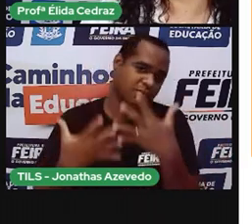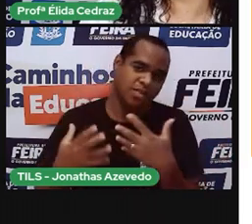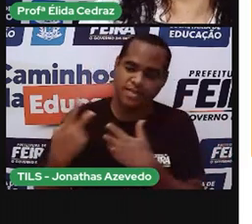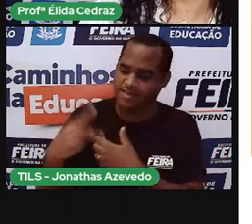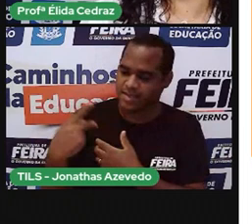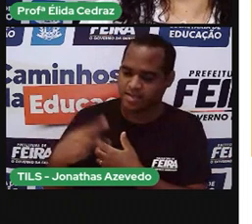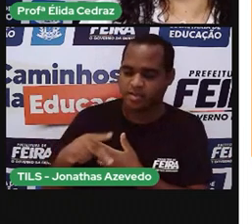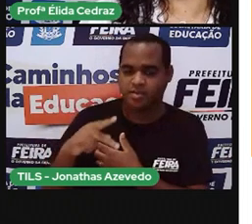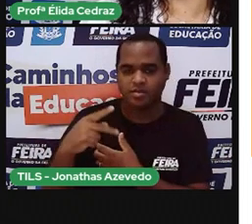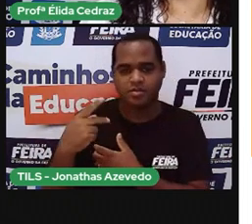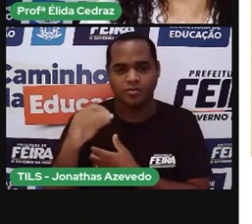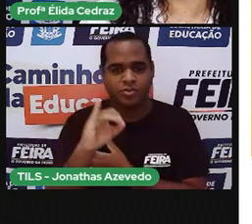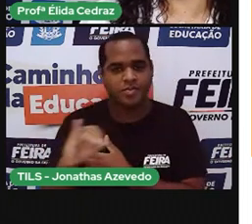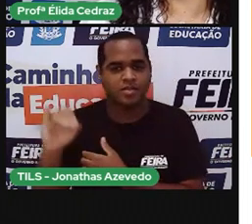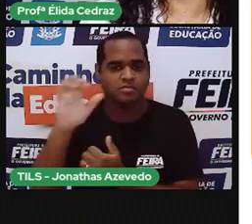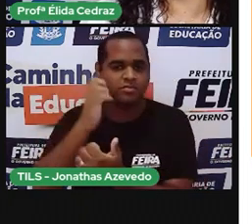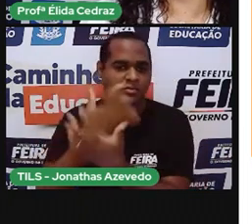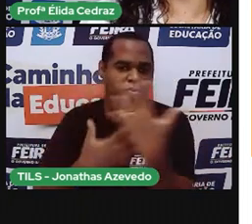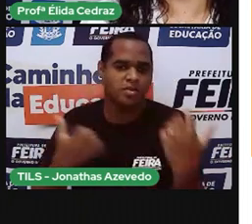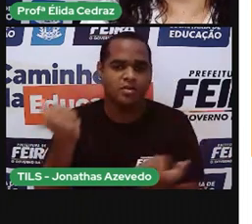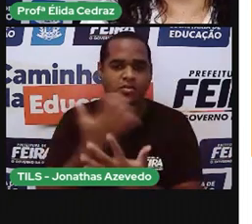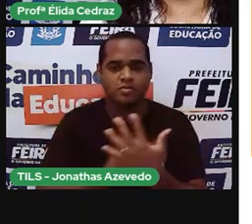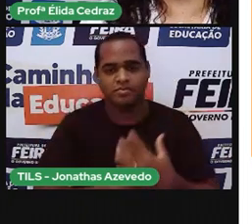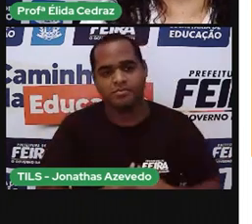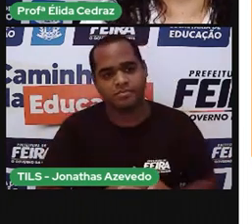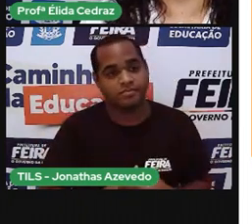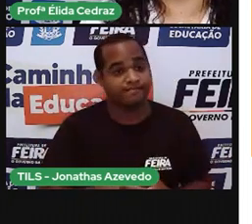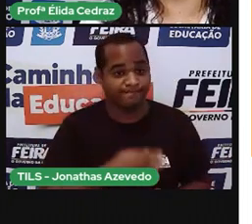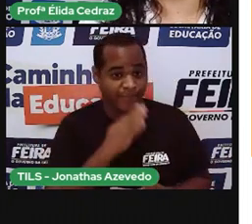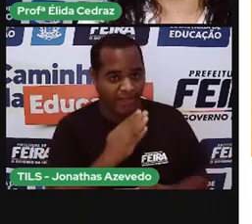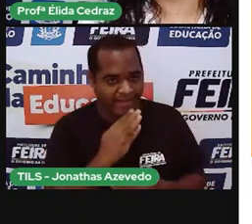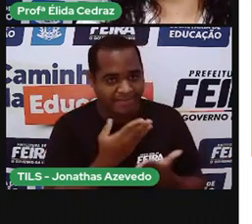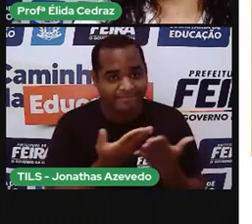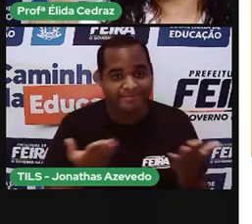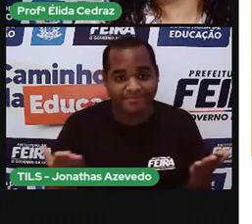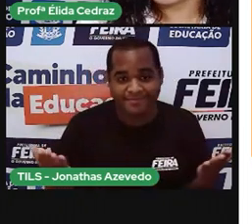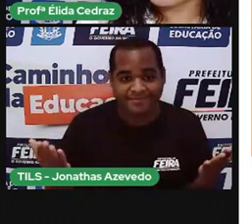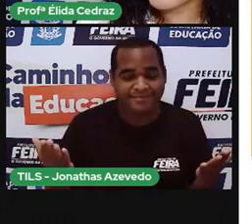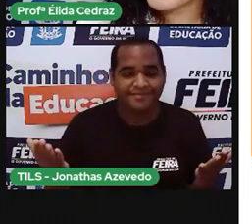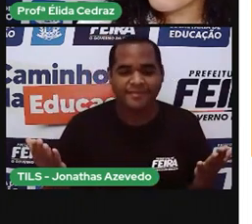sobre instrumentos musicais? Vocês